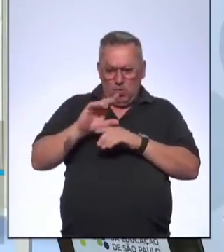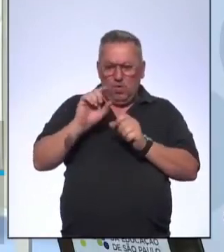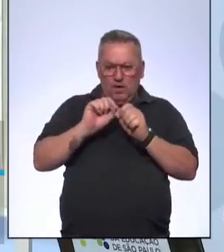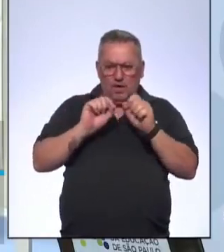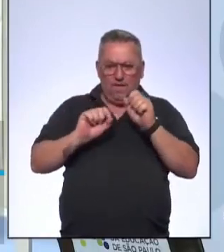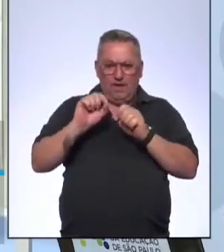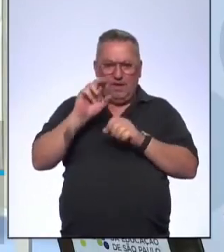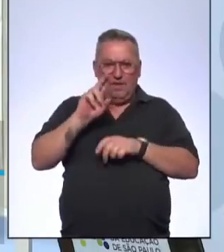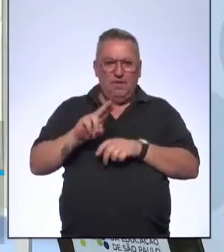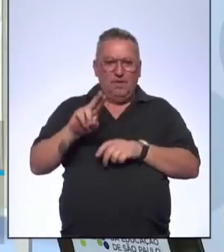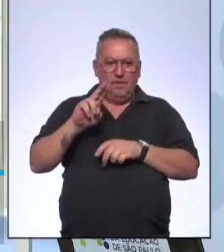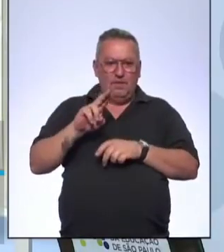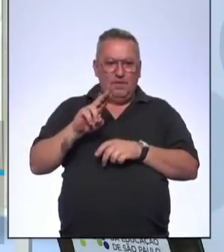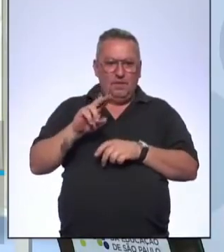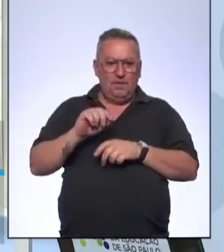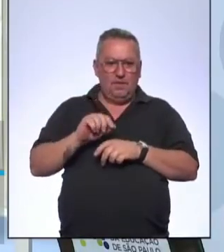utilizam